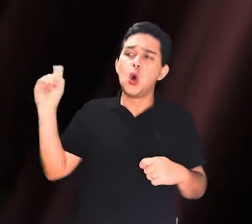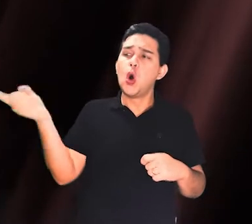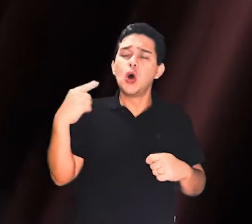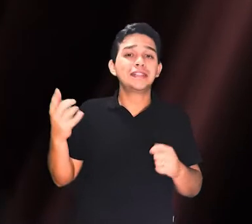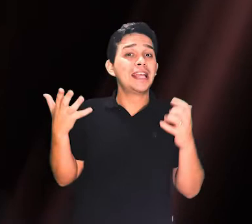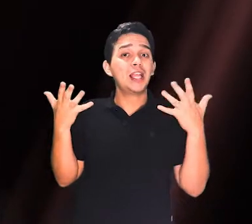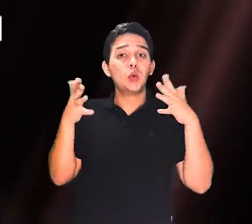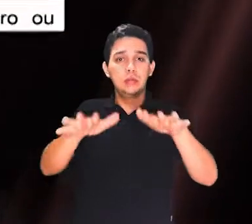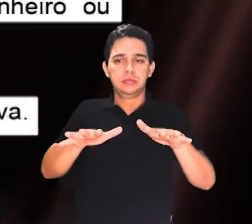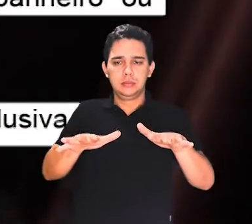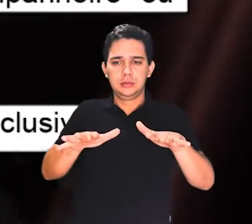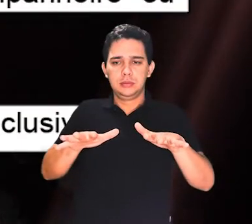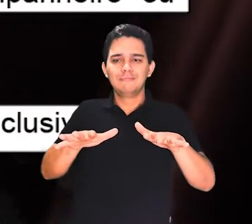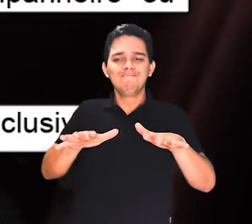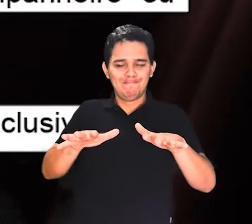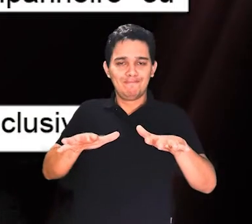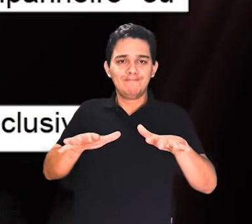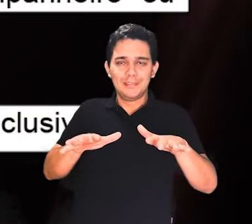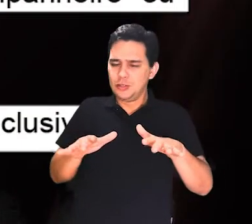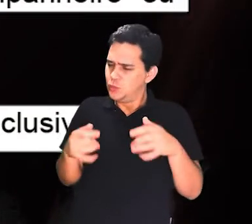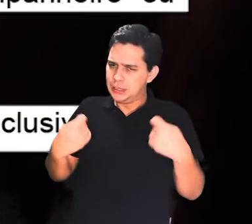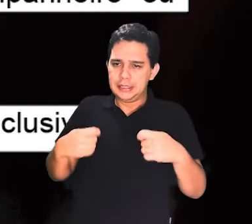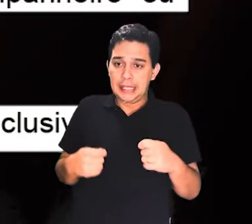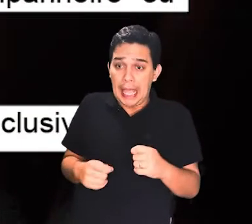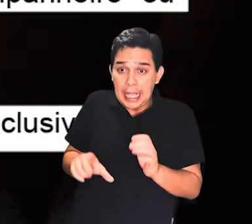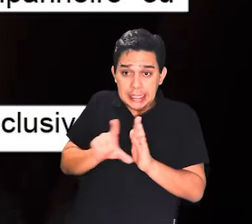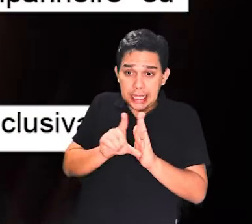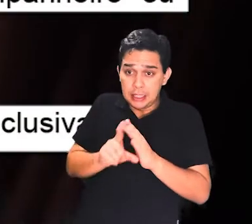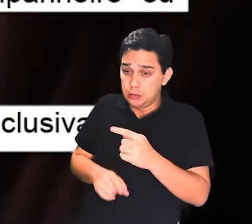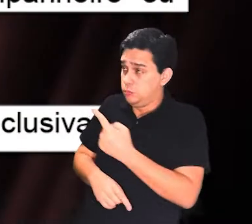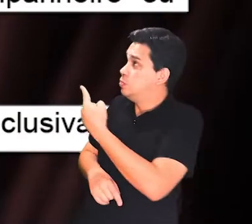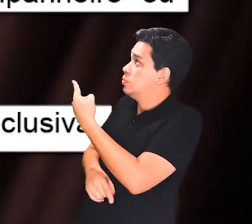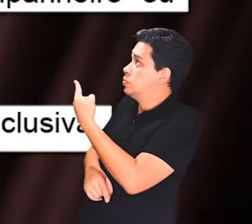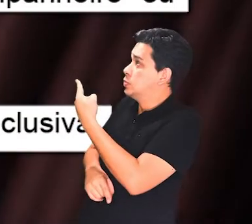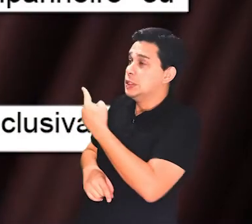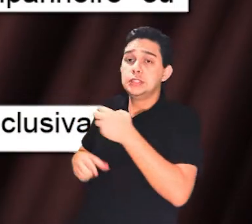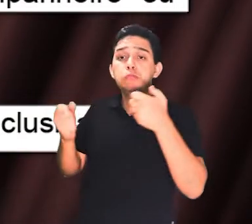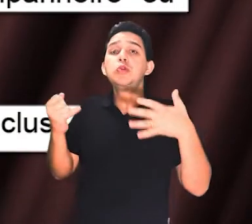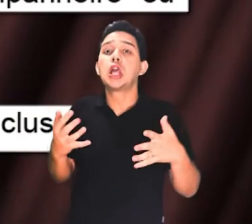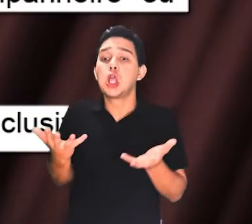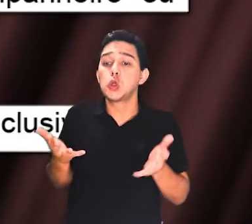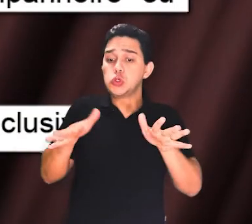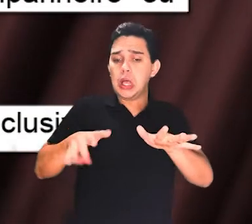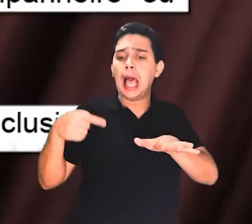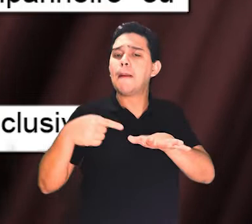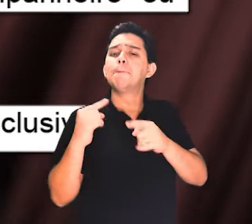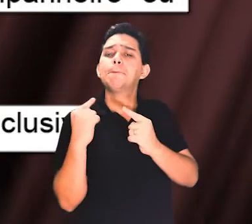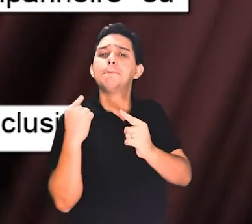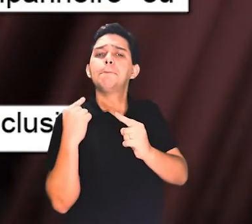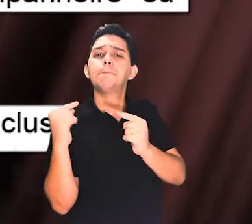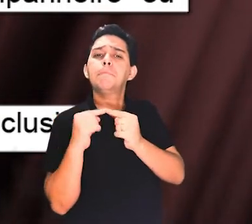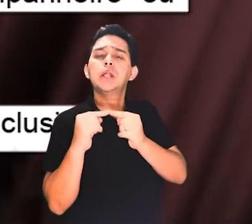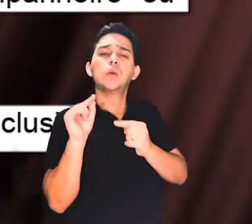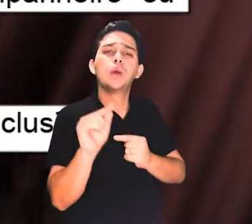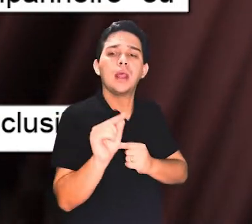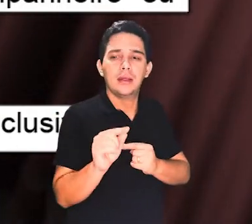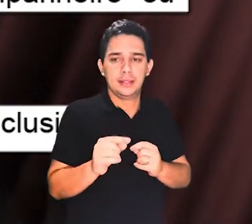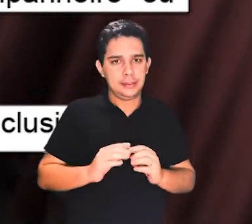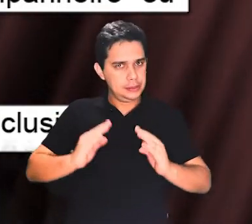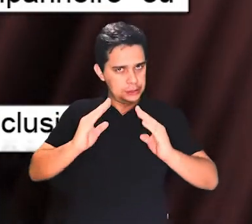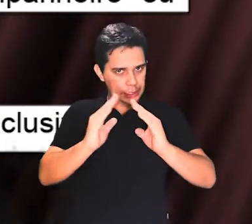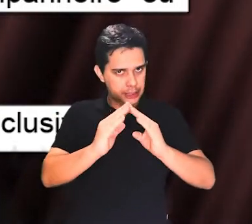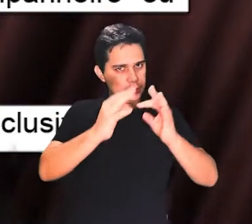ela inclusive fala sobre a garantia da moradia digna, seja ela com os familiares, seja ela para as pessoas que não